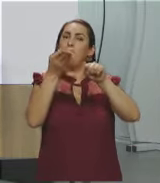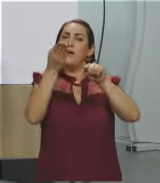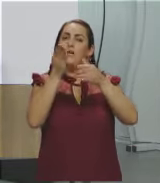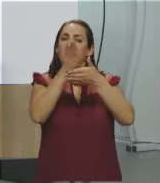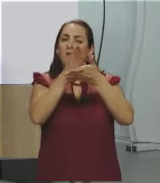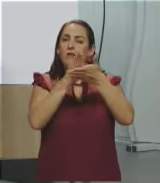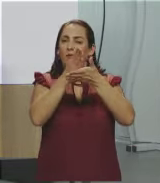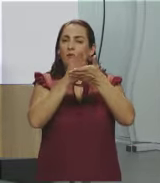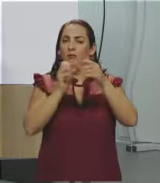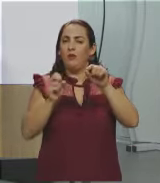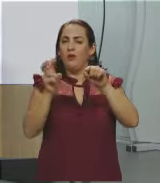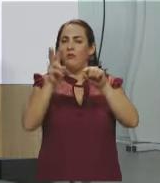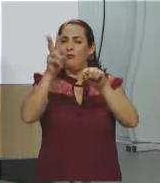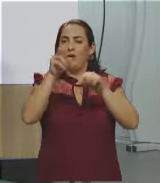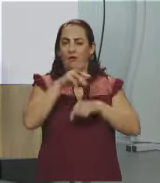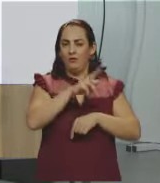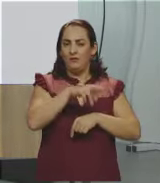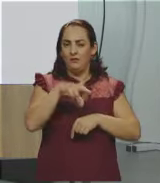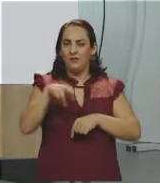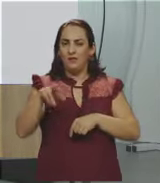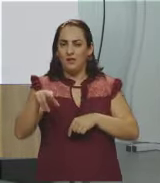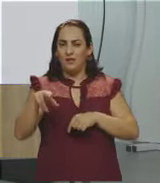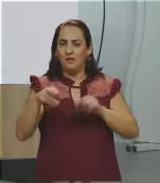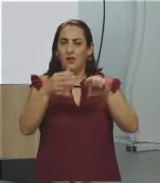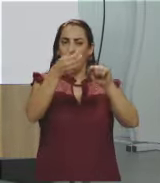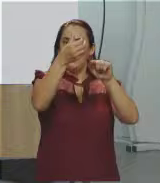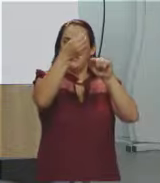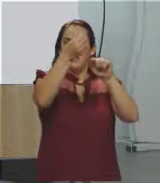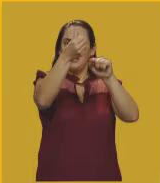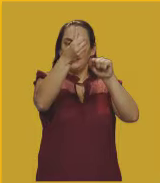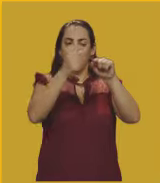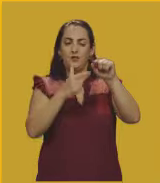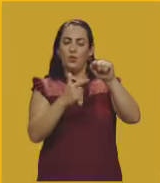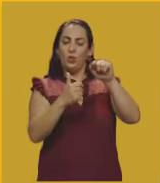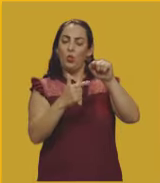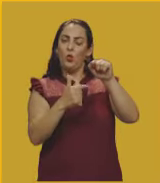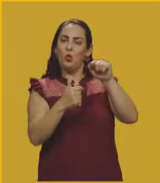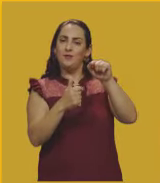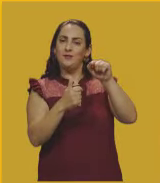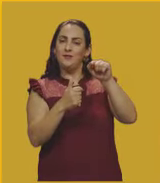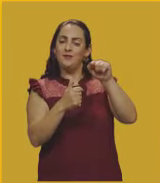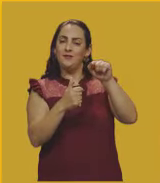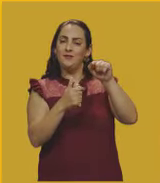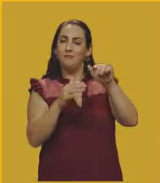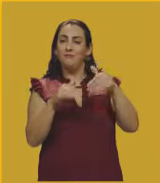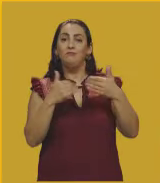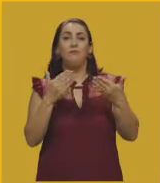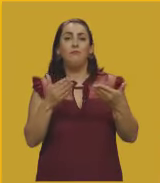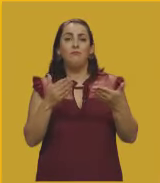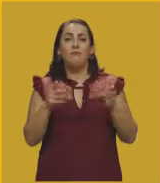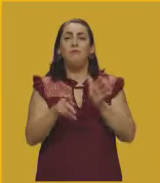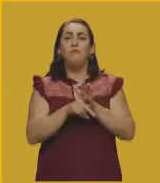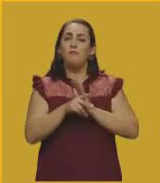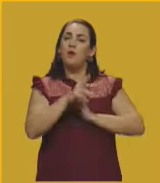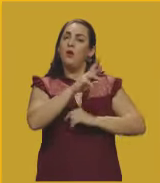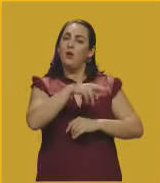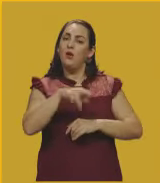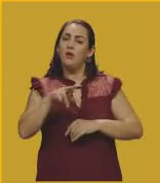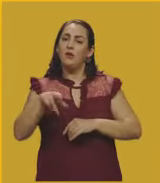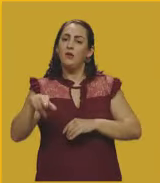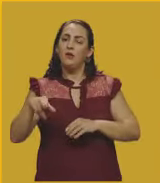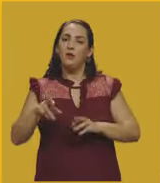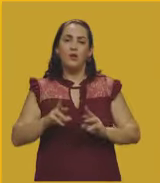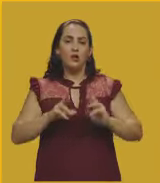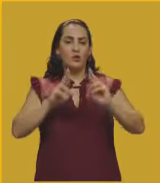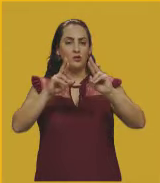o outro é 12, né? Então, o que acontece? A resistência, ela vai trabalhar de forma inversamente proporcional com a corrente.